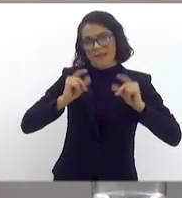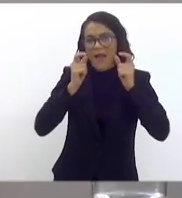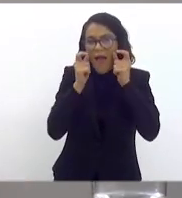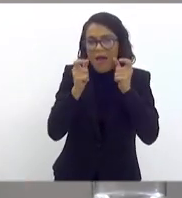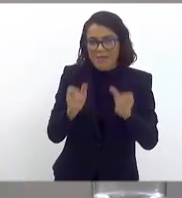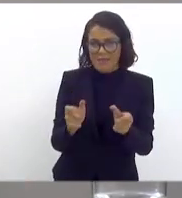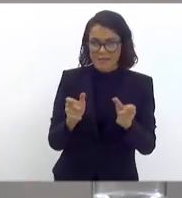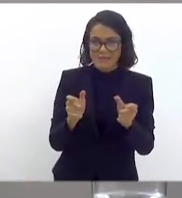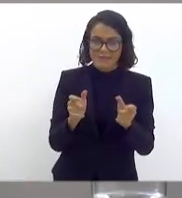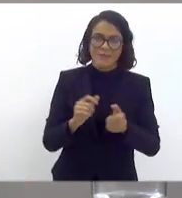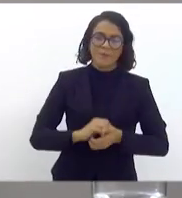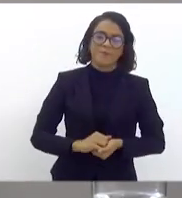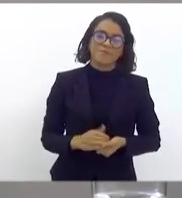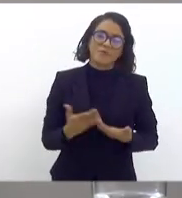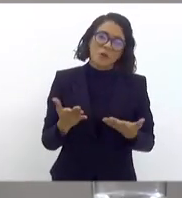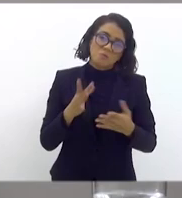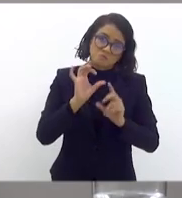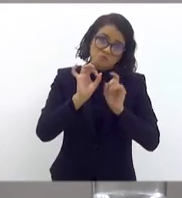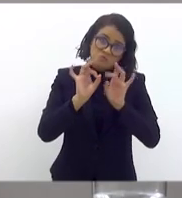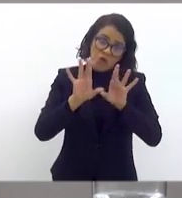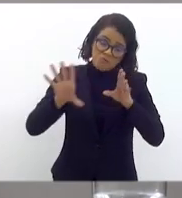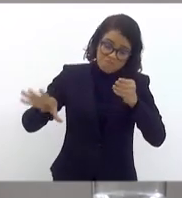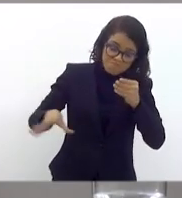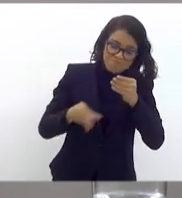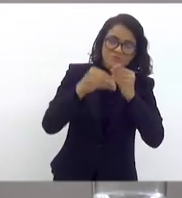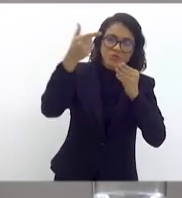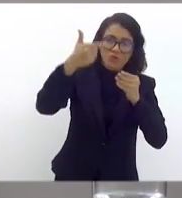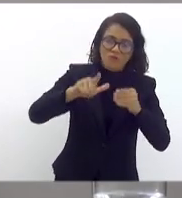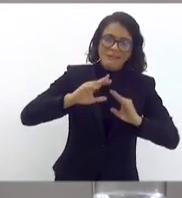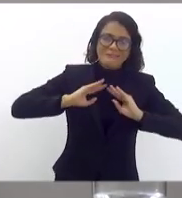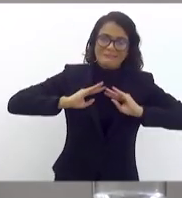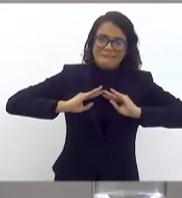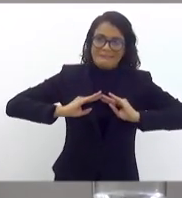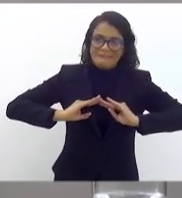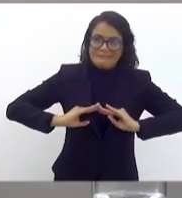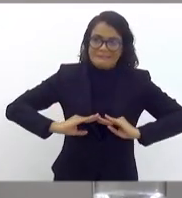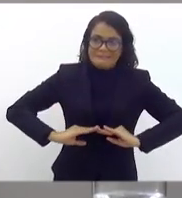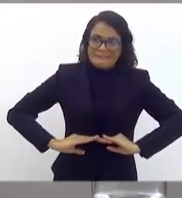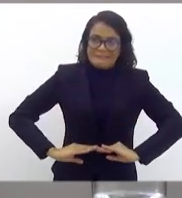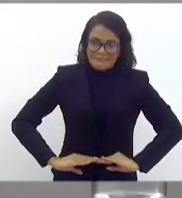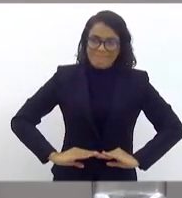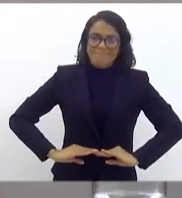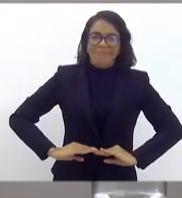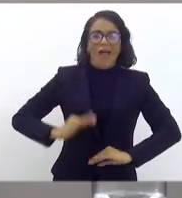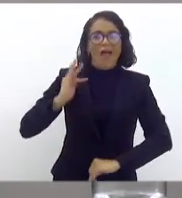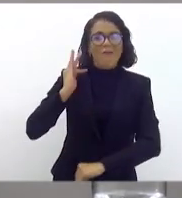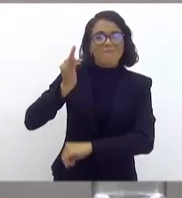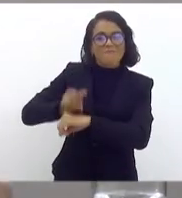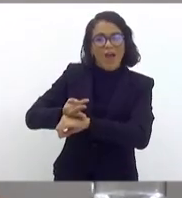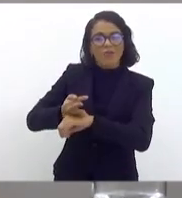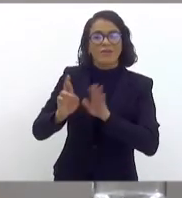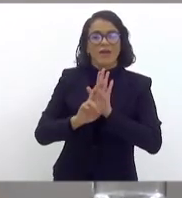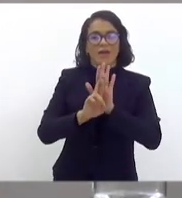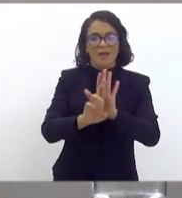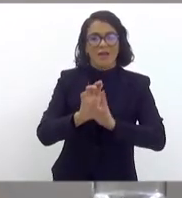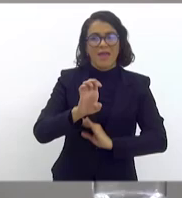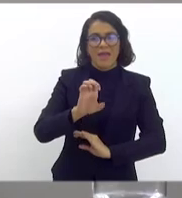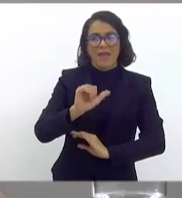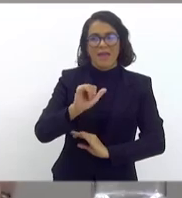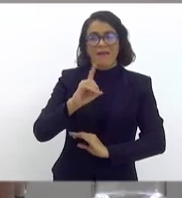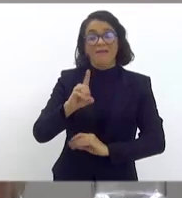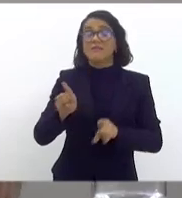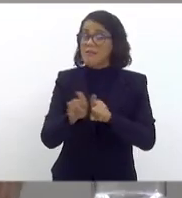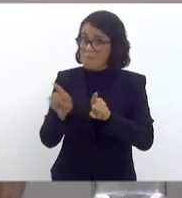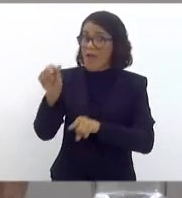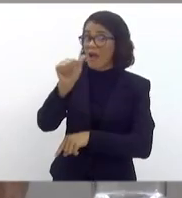sentido. Então, eu quero só ratificar o meu desapontamento em relação à ausência do ECAD e das associações que não estão